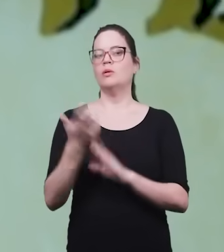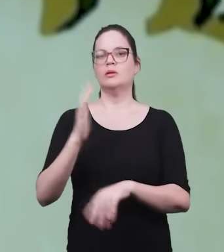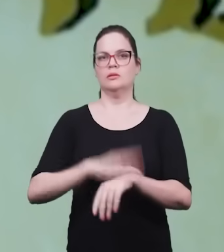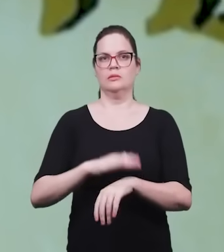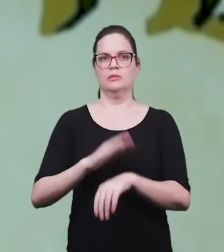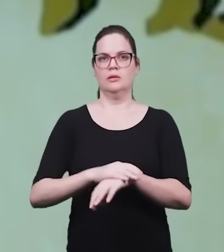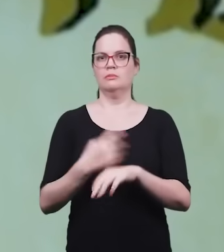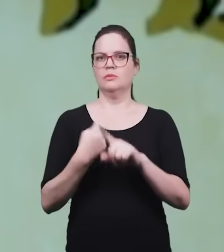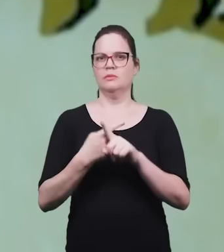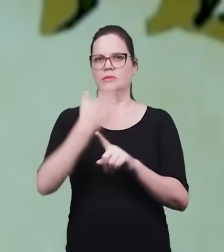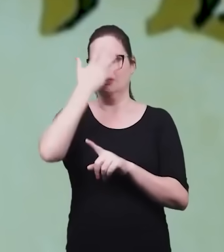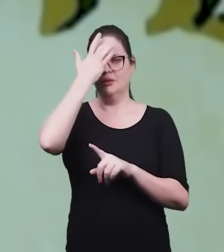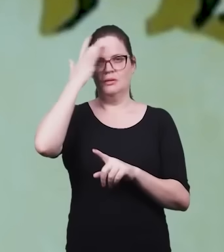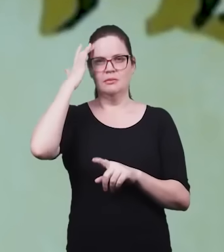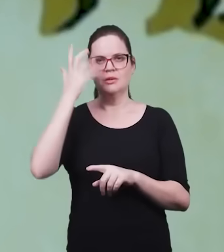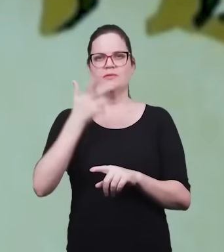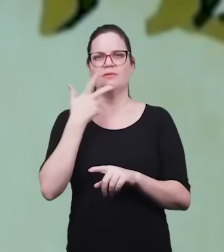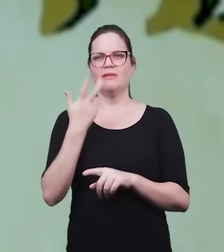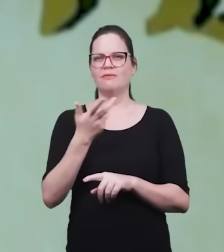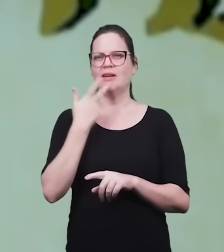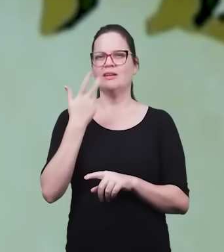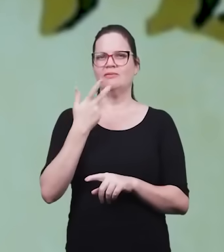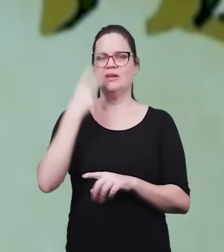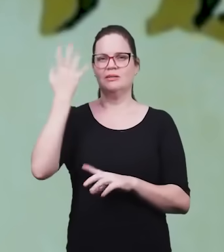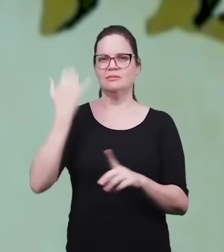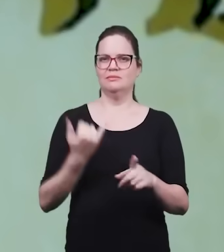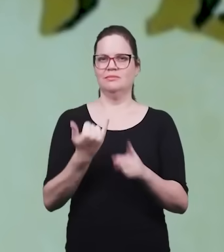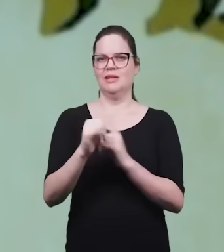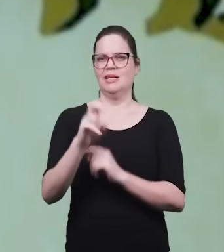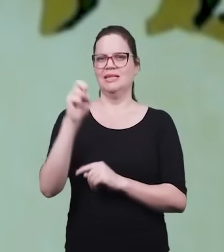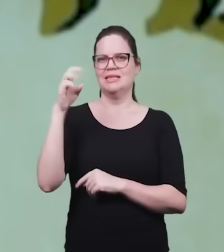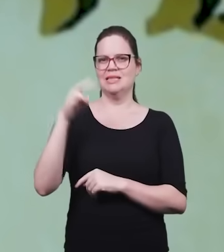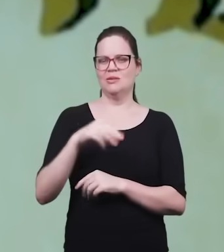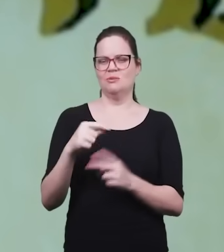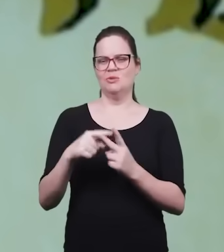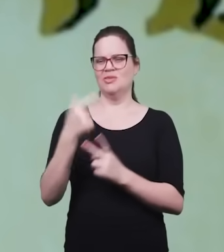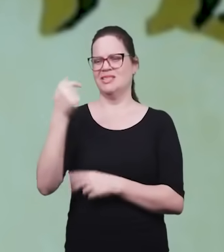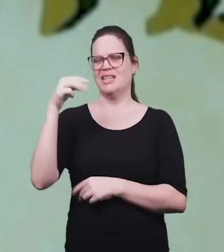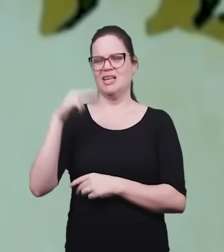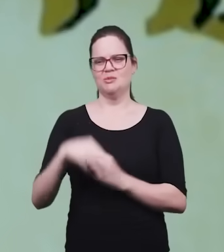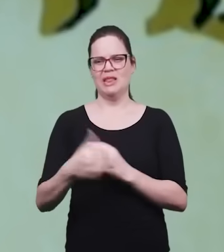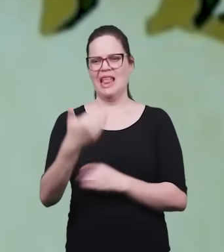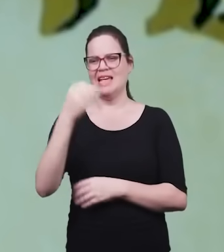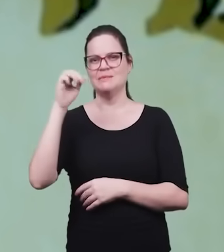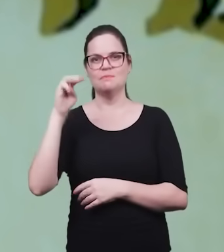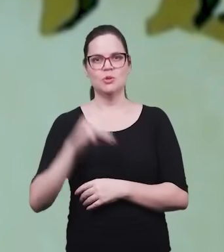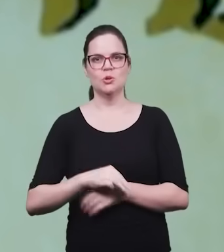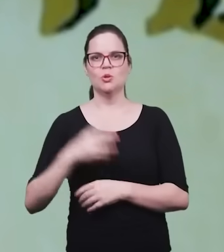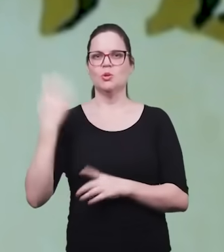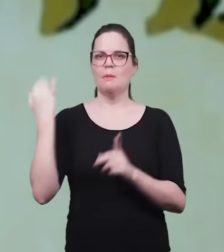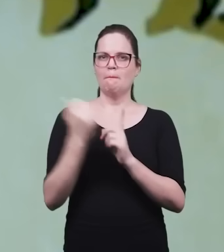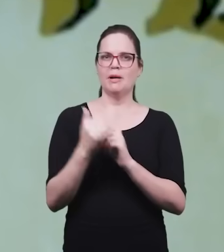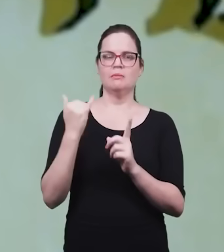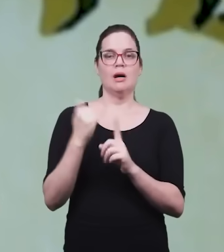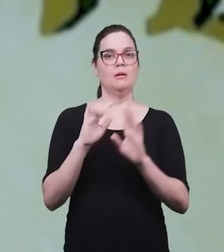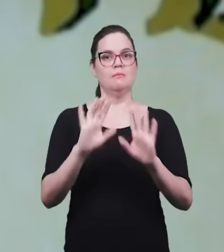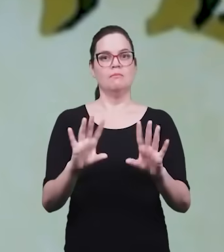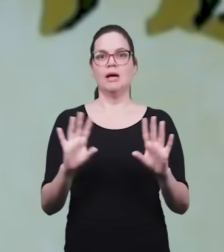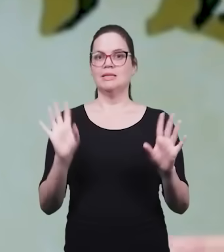a pessoa fala muita coisa, 5 minutos, 7 minutos. Entendeu? A mensagem